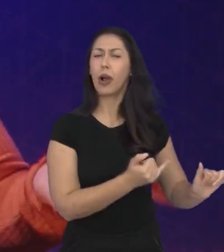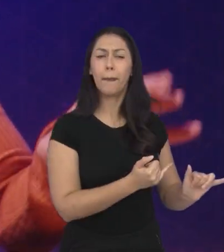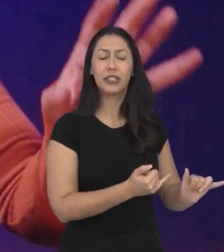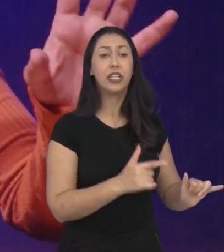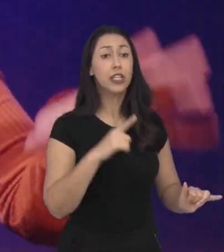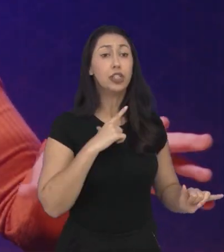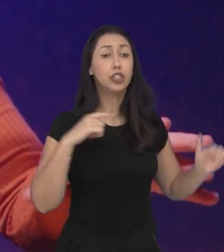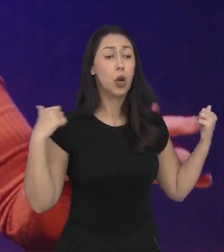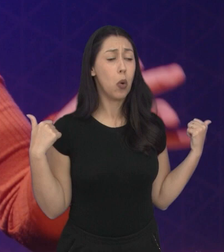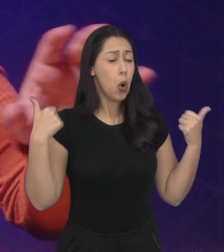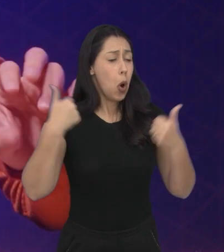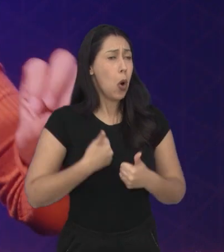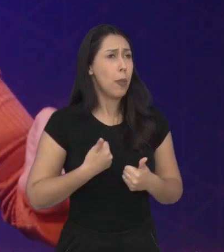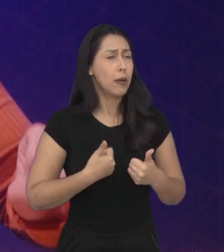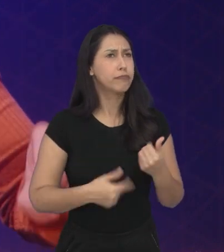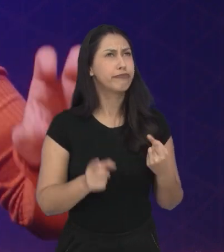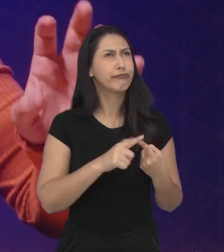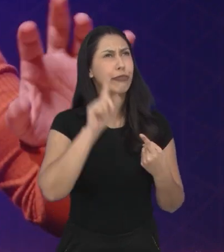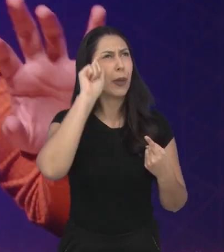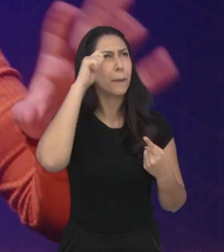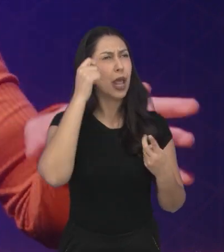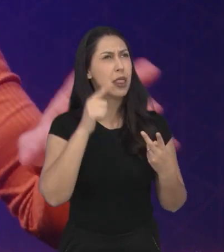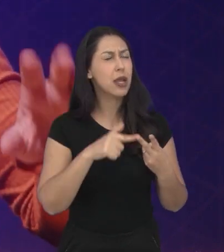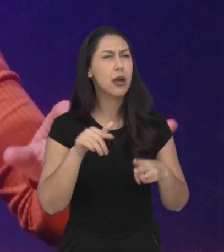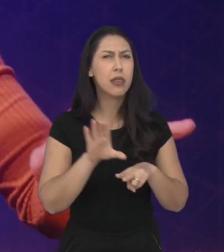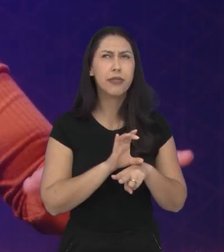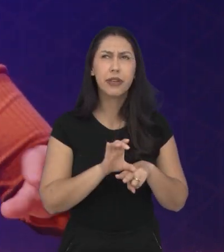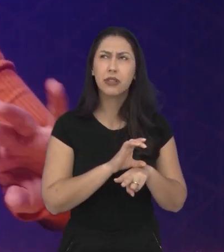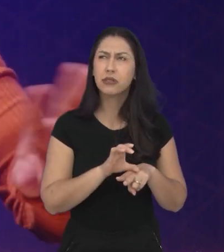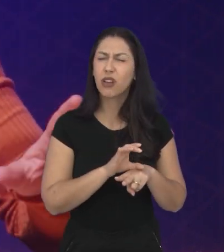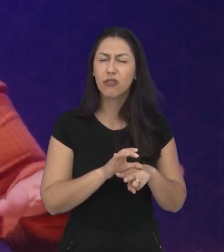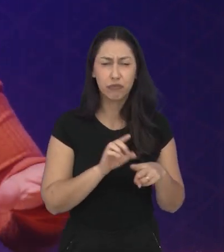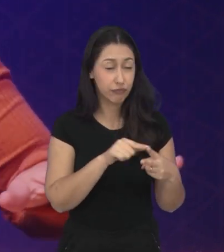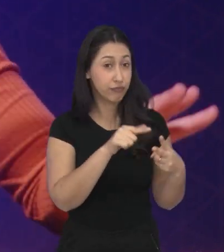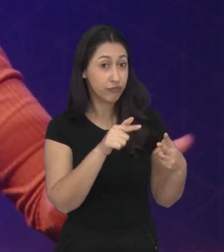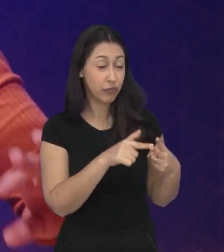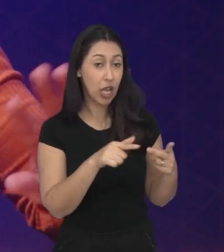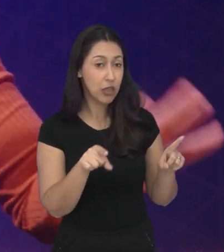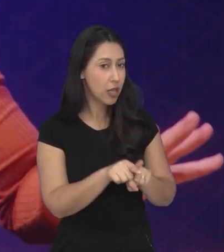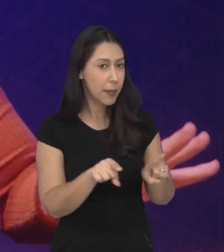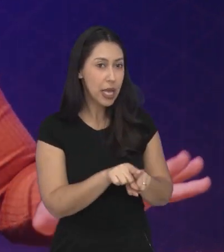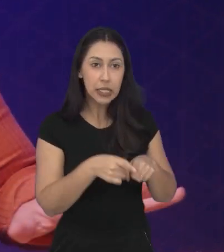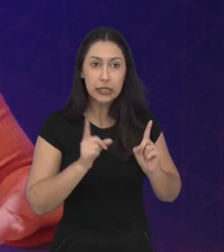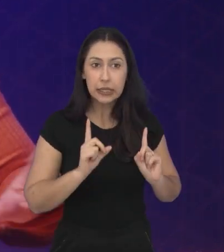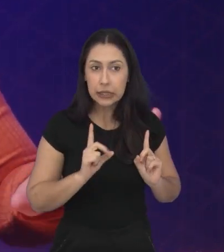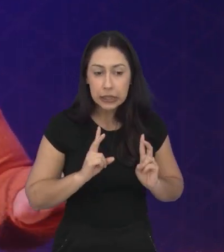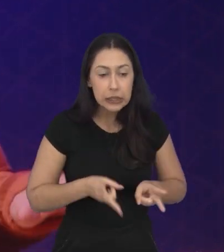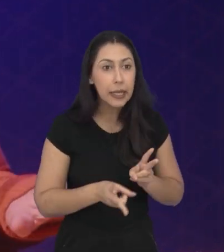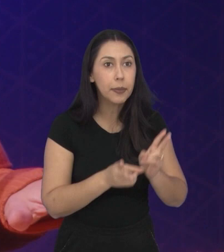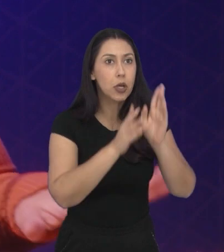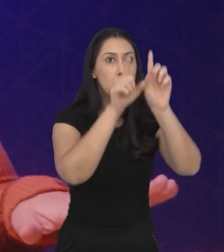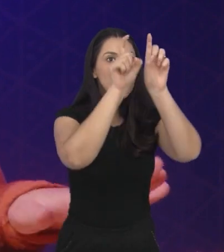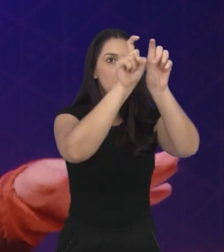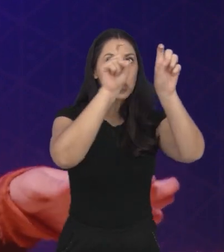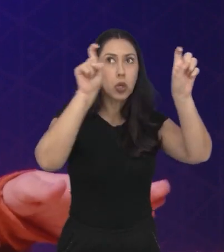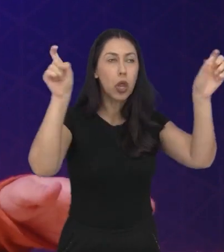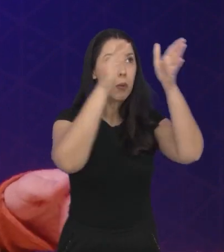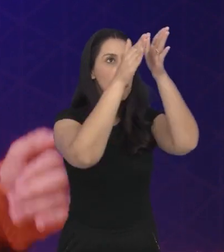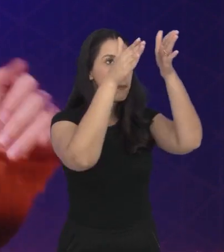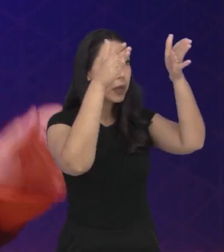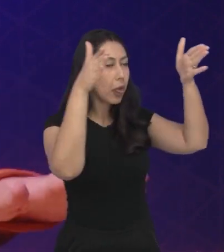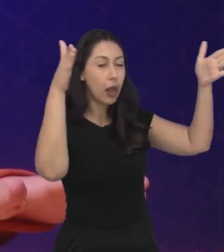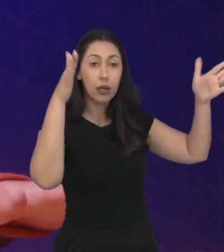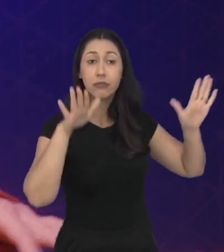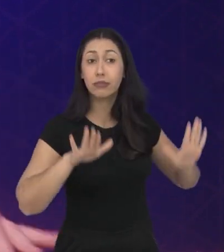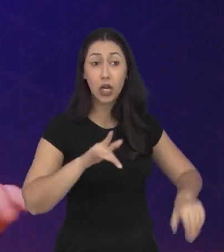tinha lá o terno preto, se eu não me engano era o terno preto e o cinza, o azul e o cinza, e a camisa lá de uma cor só também, e então